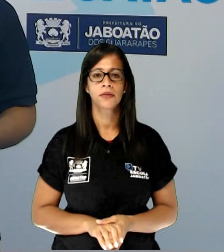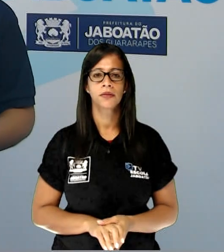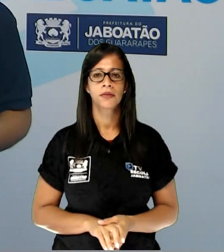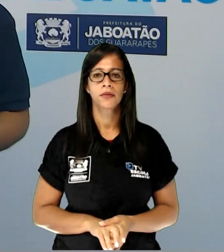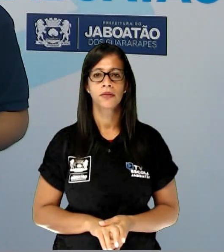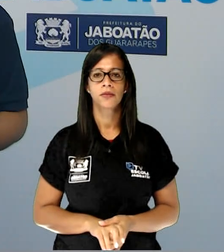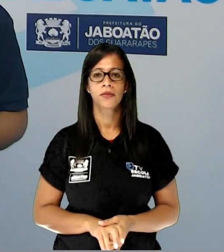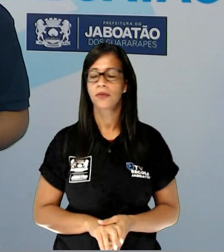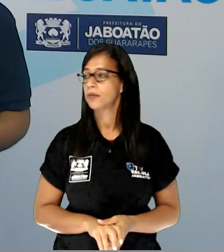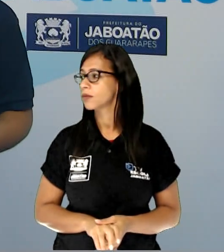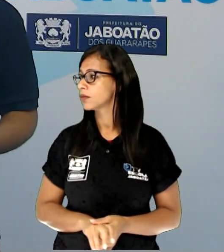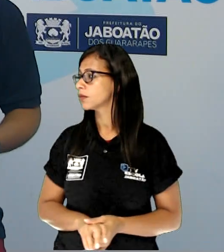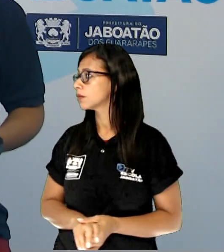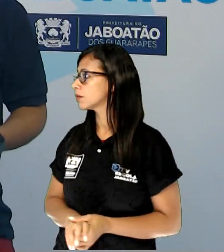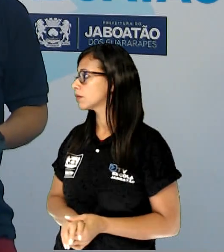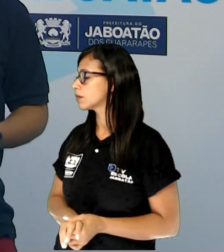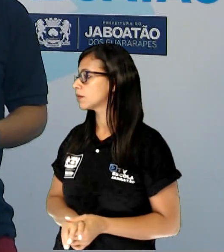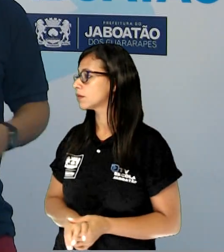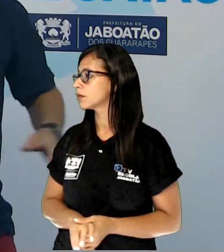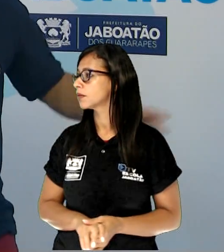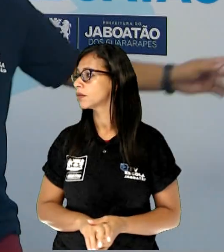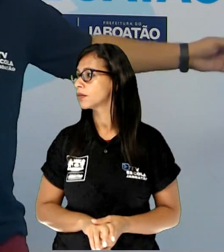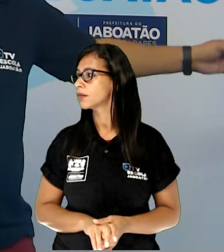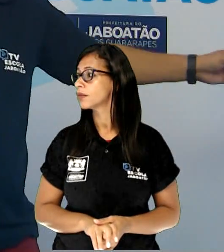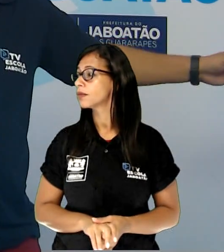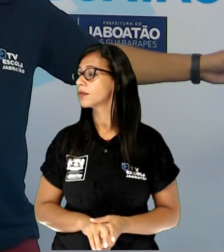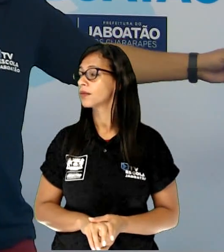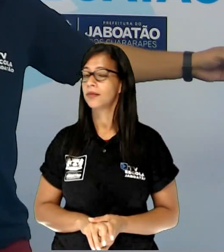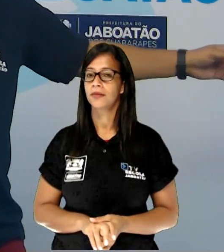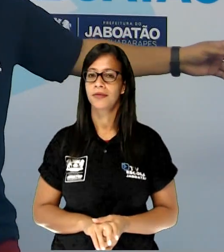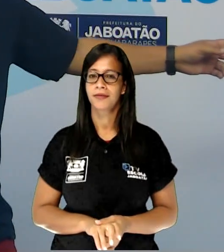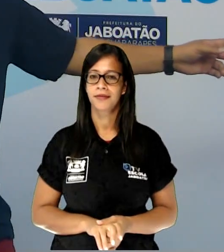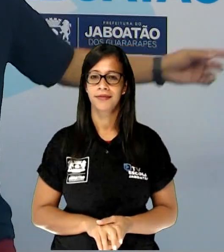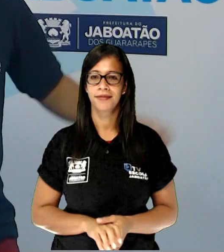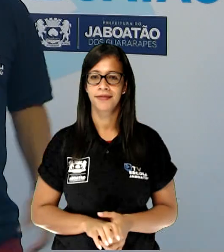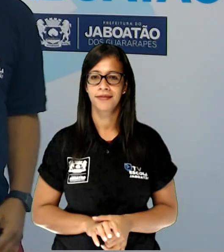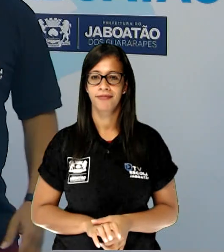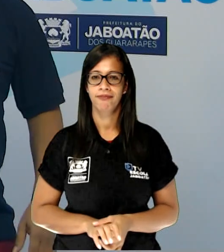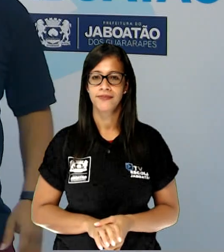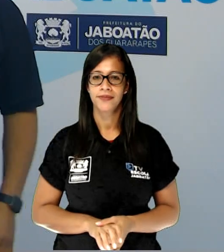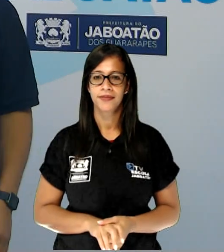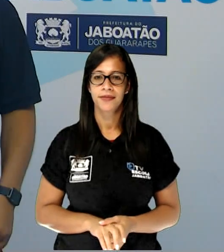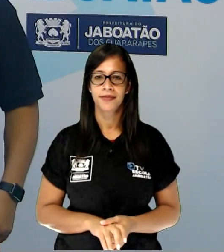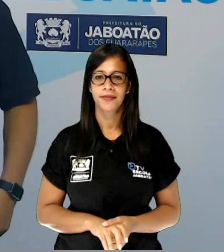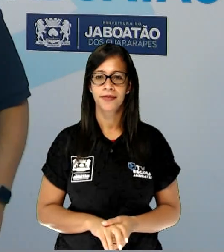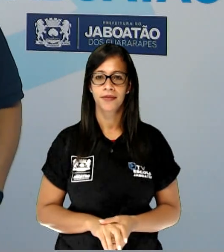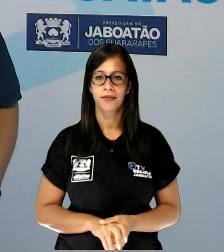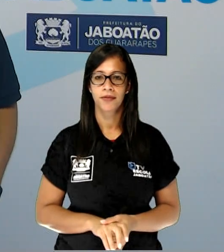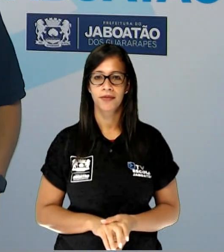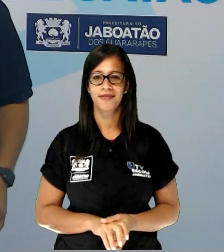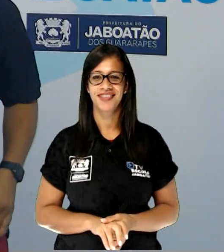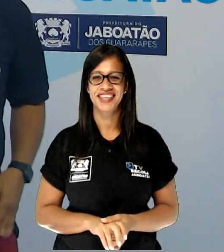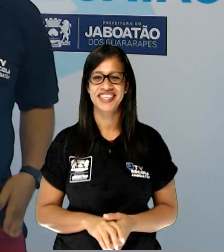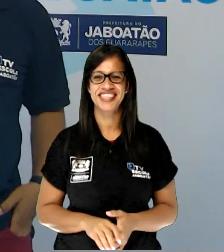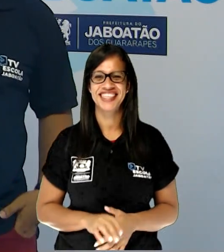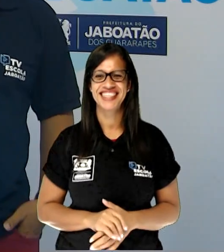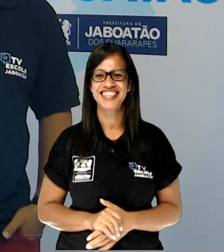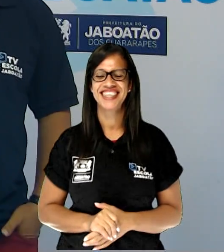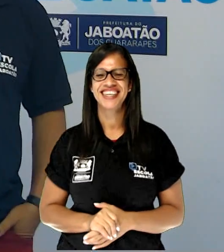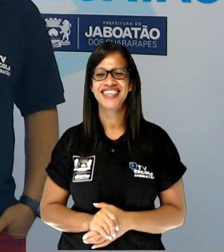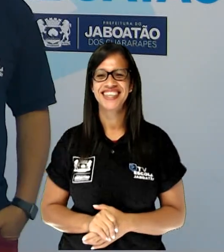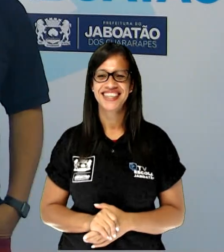Cuidado pra não ir pro lado da intérprete, porque... Aqui, né? É. Não, qualquer coisa eu corro pra cá. Beleza,